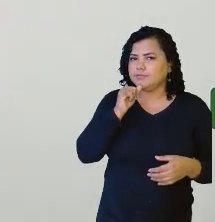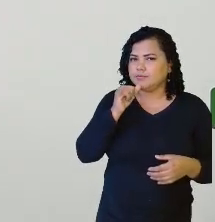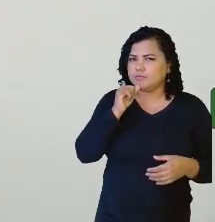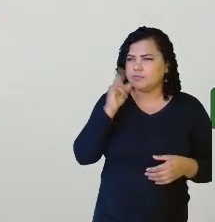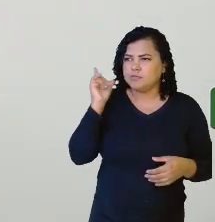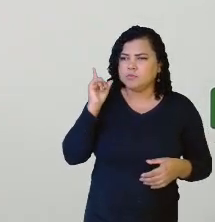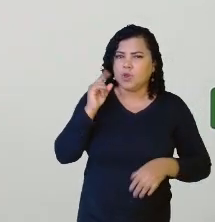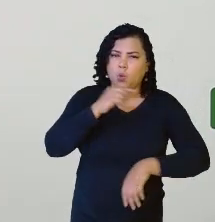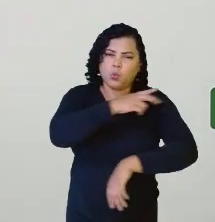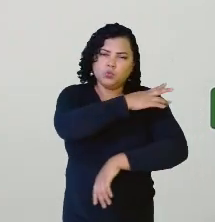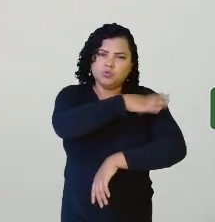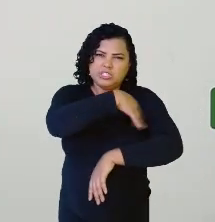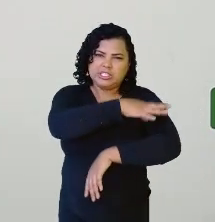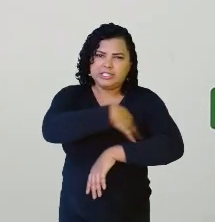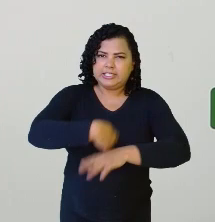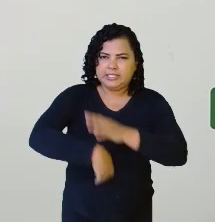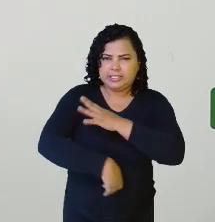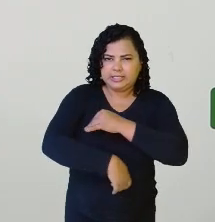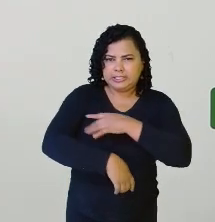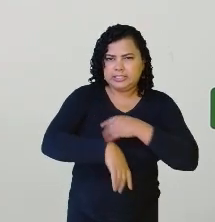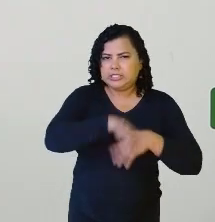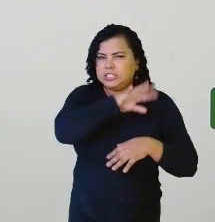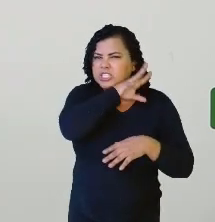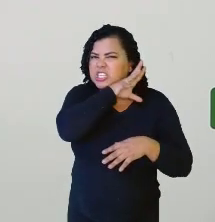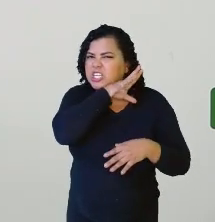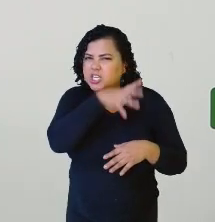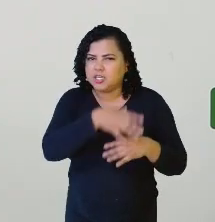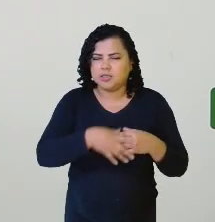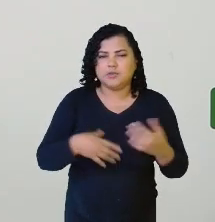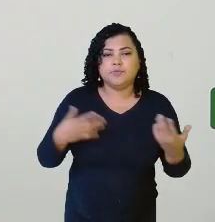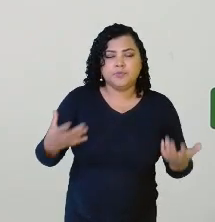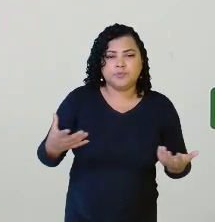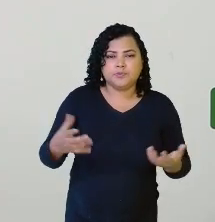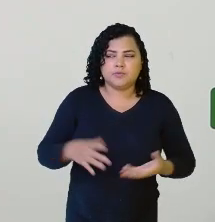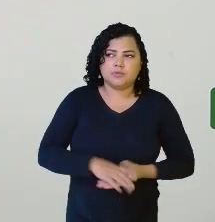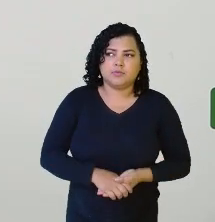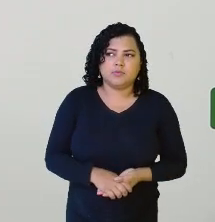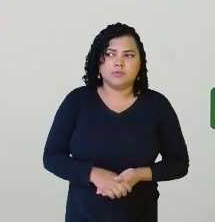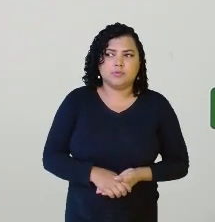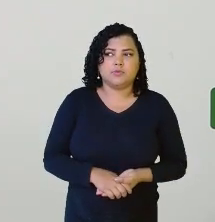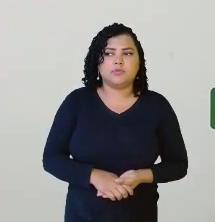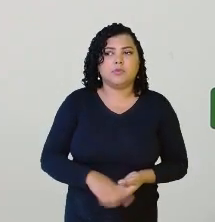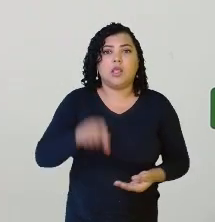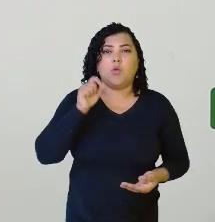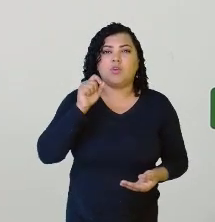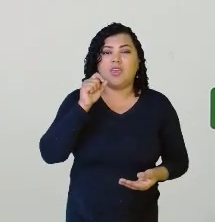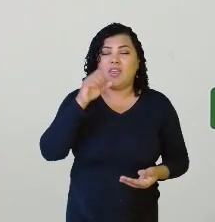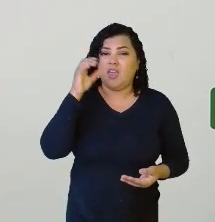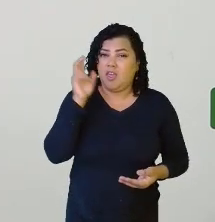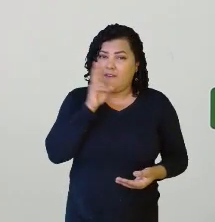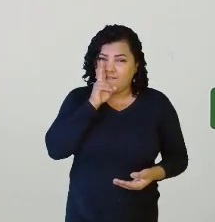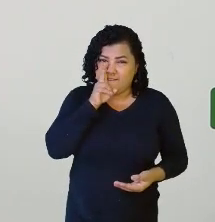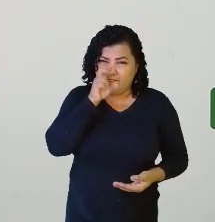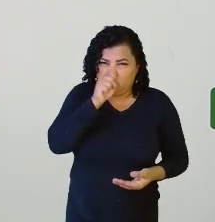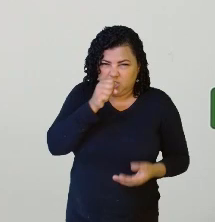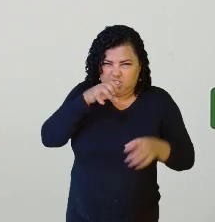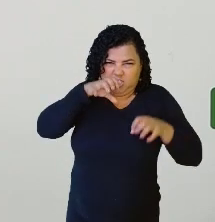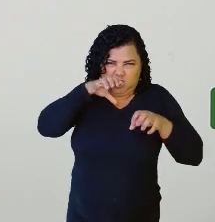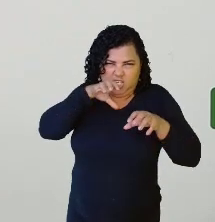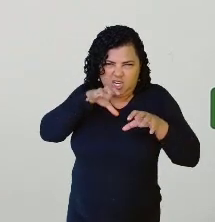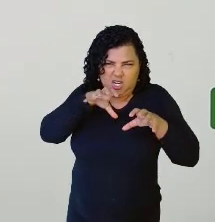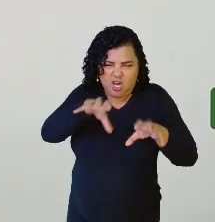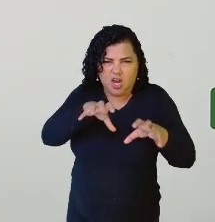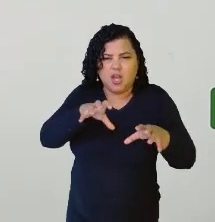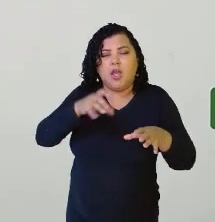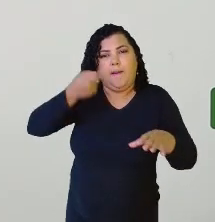você ouve um tigre, né, o rosnado de um tigre é um som forte, ele tem uma intensidade,